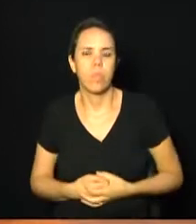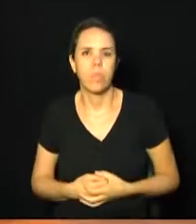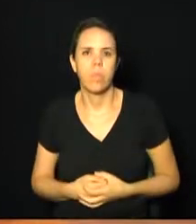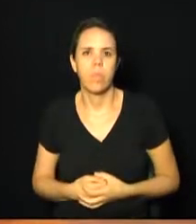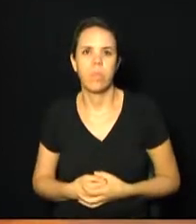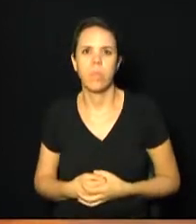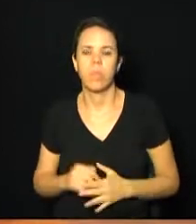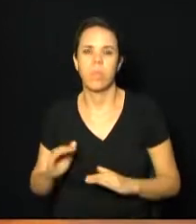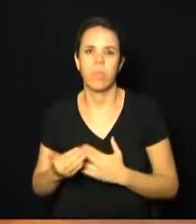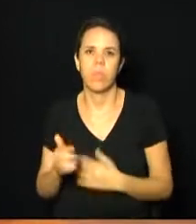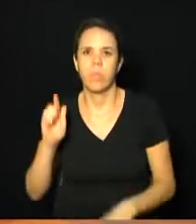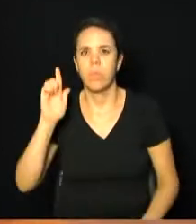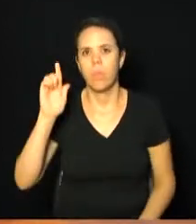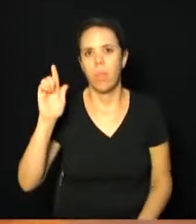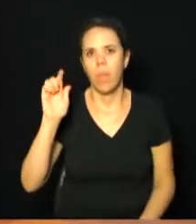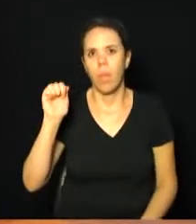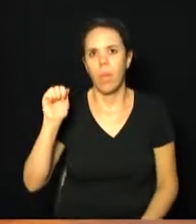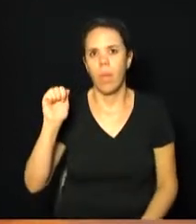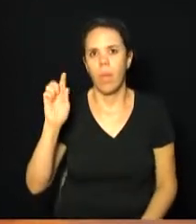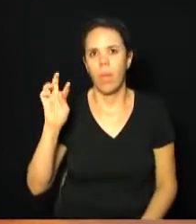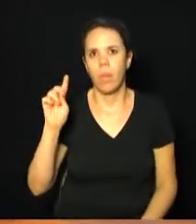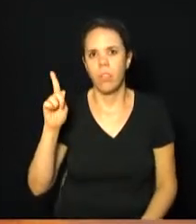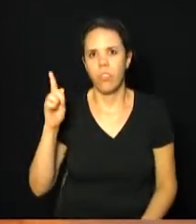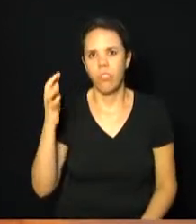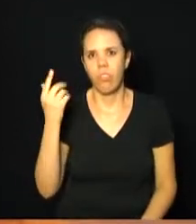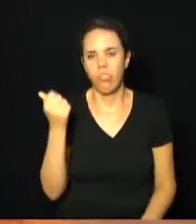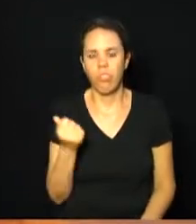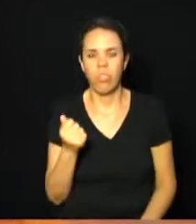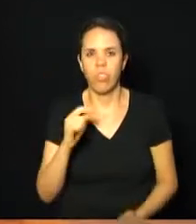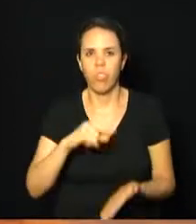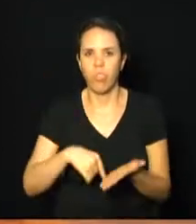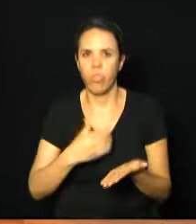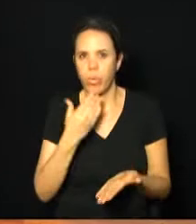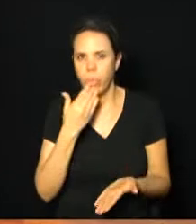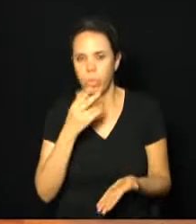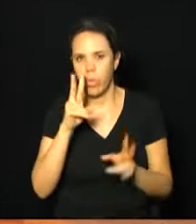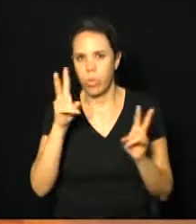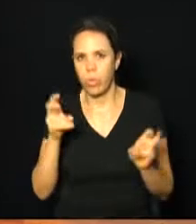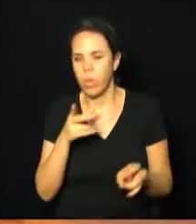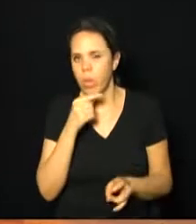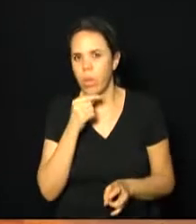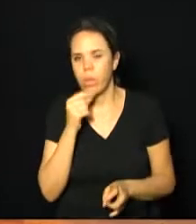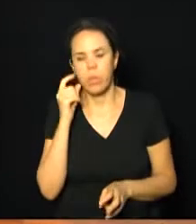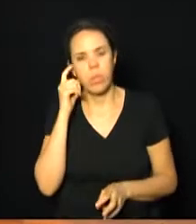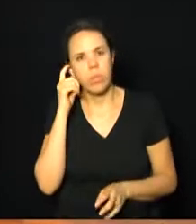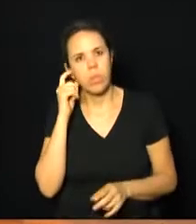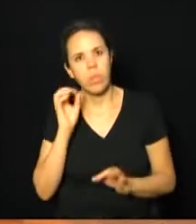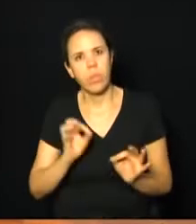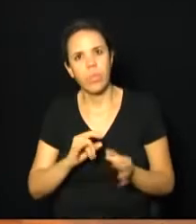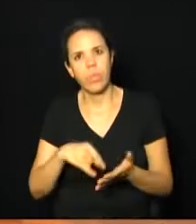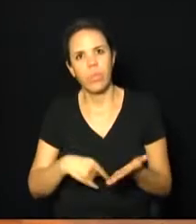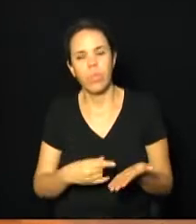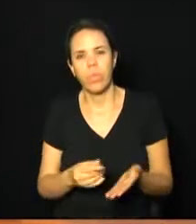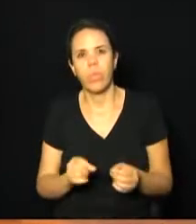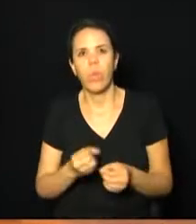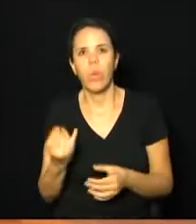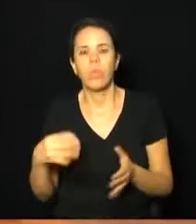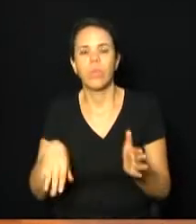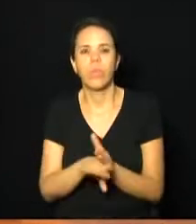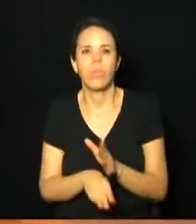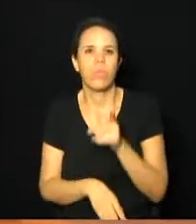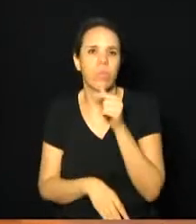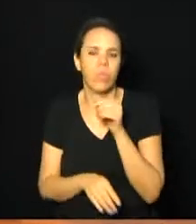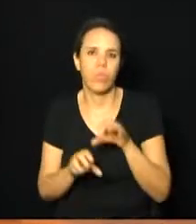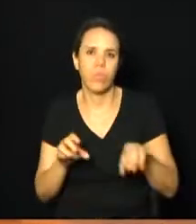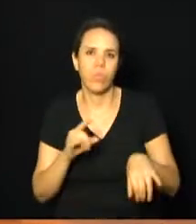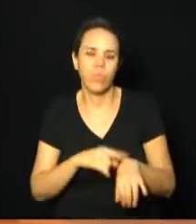Gargantilha a gente já tem, eu já tenho feito muitos ofícios pedindo a questão da água, por exemplo. Eu fiz um requerimento para ver quando chega.